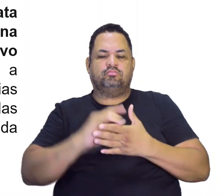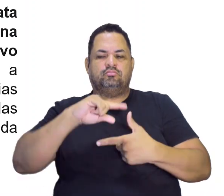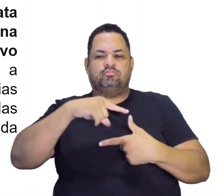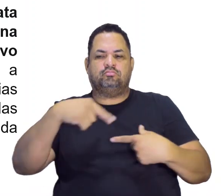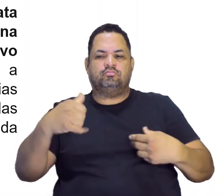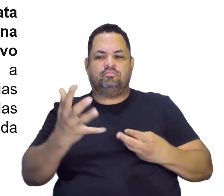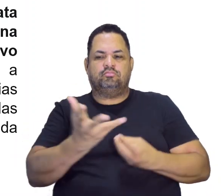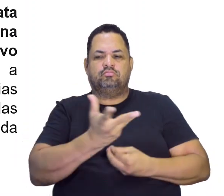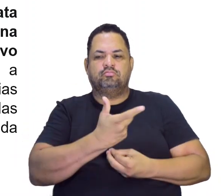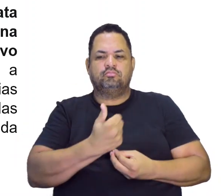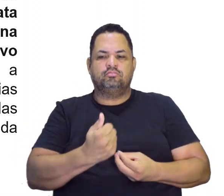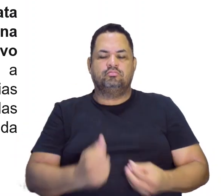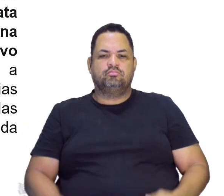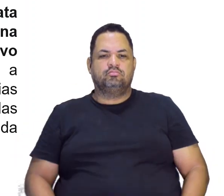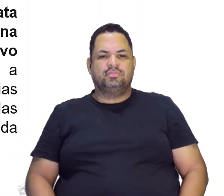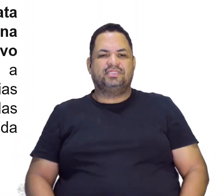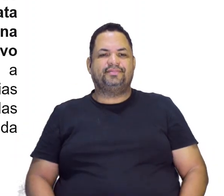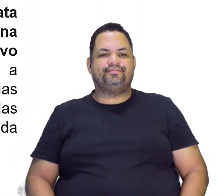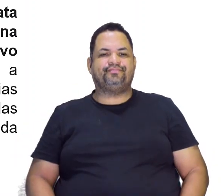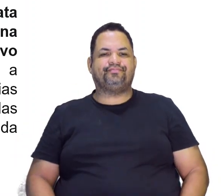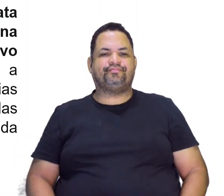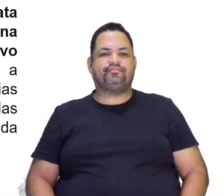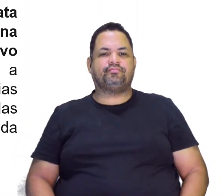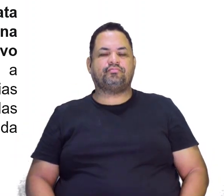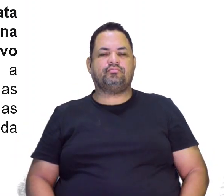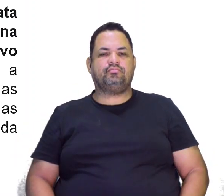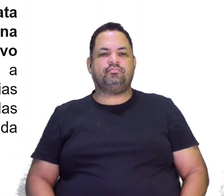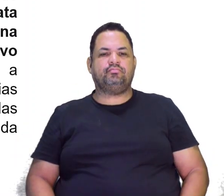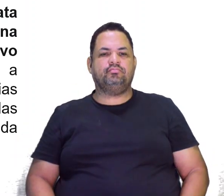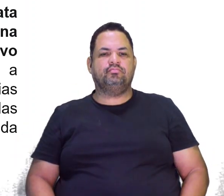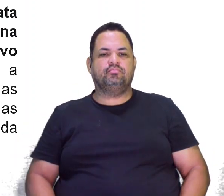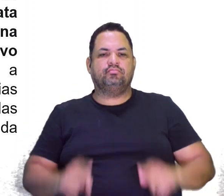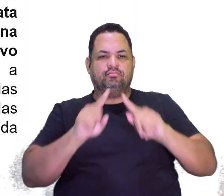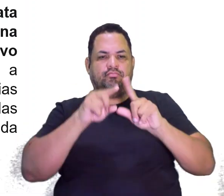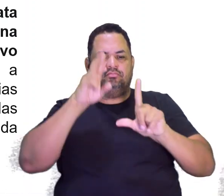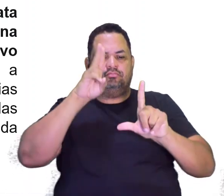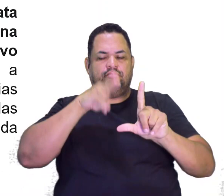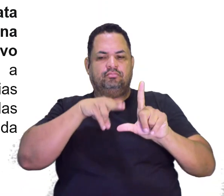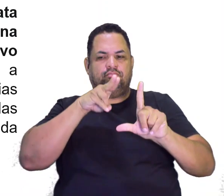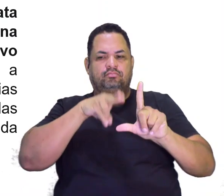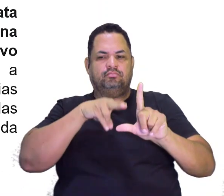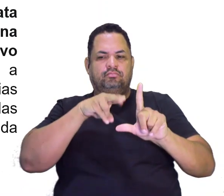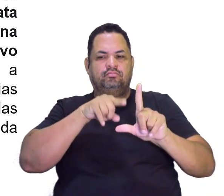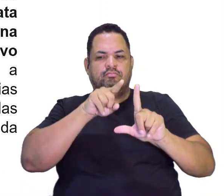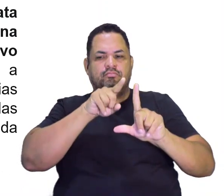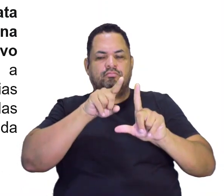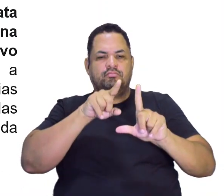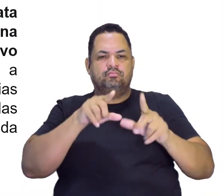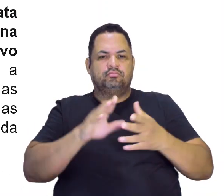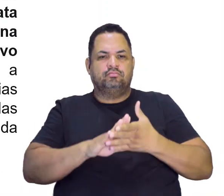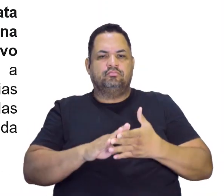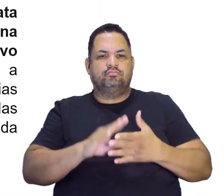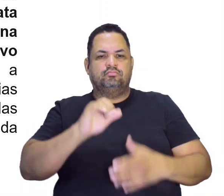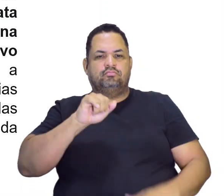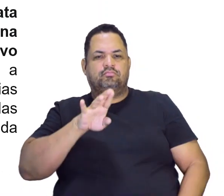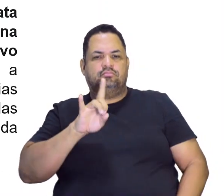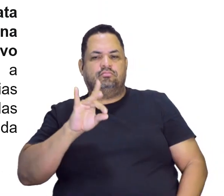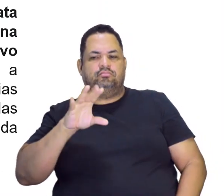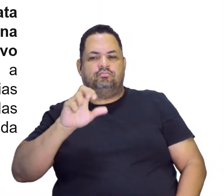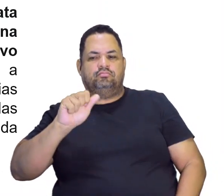Moderna Tá bom então nós já vamos vendo aqui ó que o quadro eh